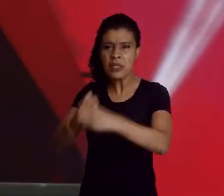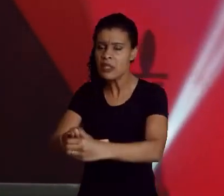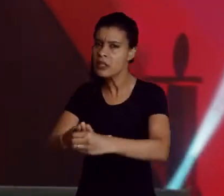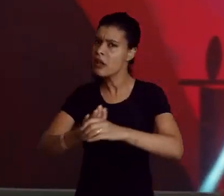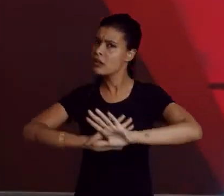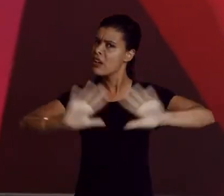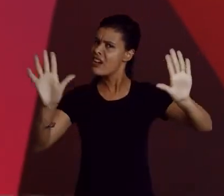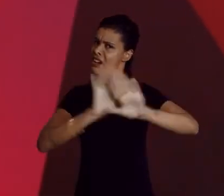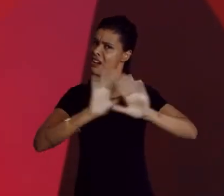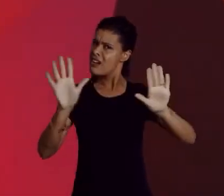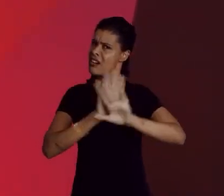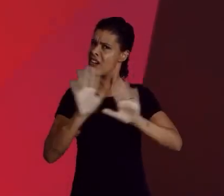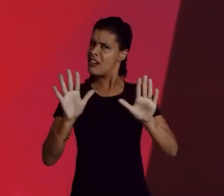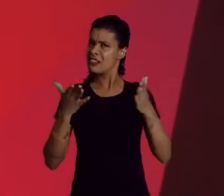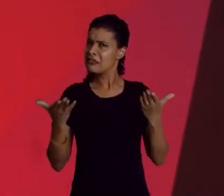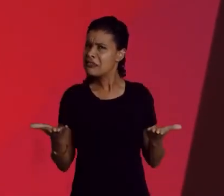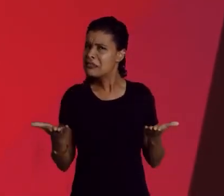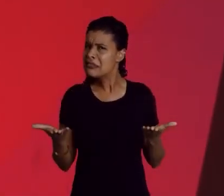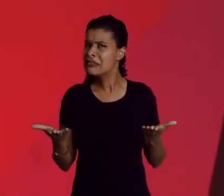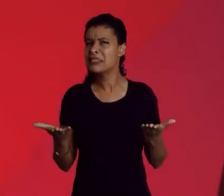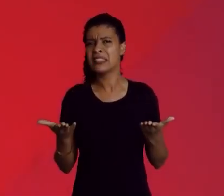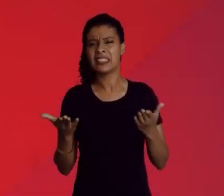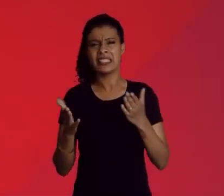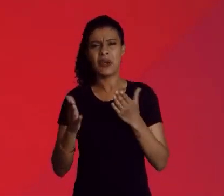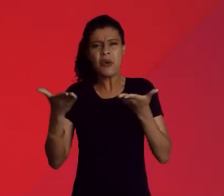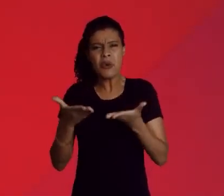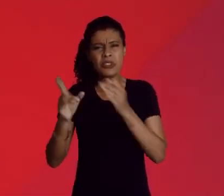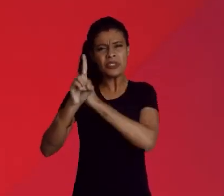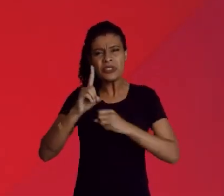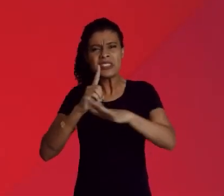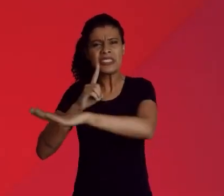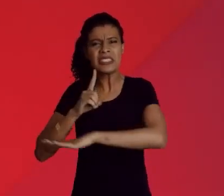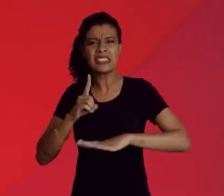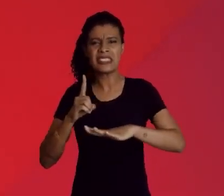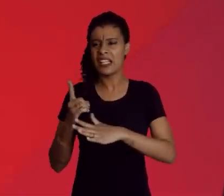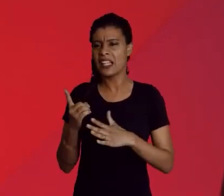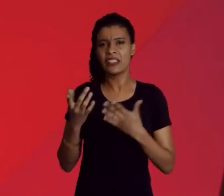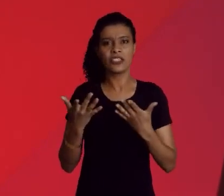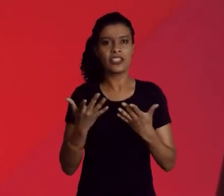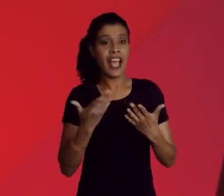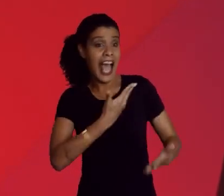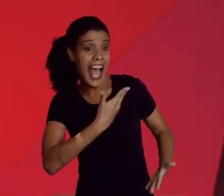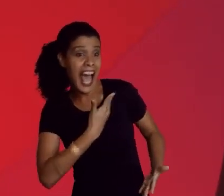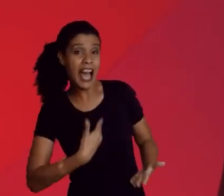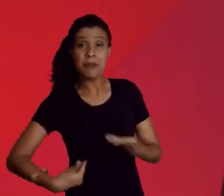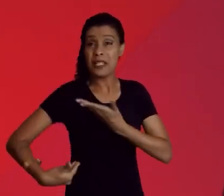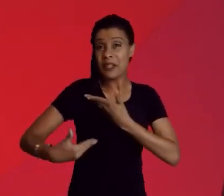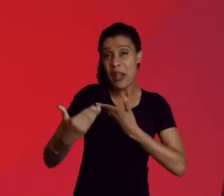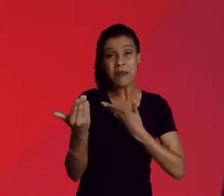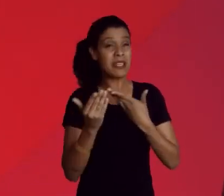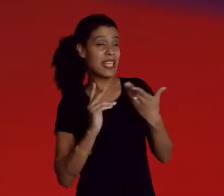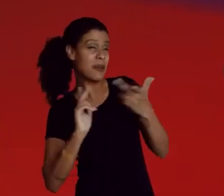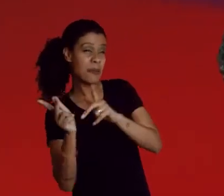vivemos uma geração que dá mais certo com a sociedade, com os colegas, com o pessoal da internet, mas que não luta para dar certo com quem vive dentro da casa com você.